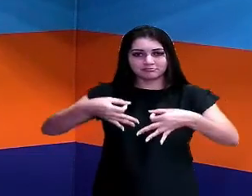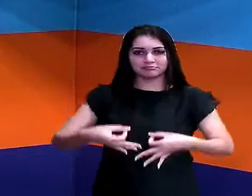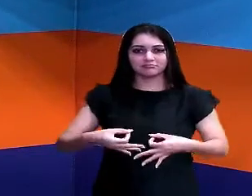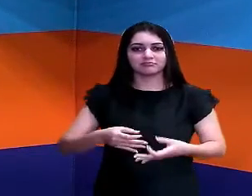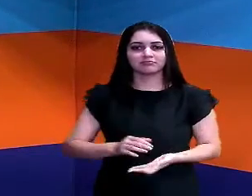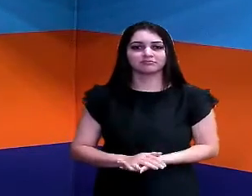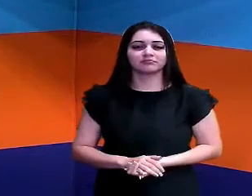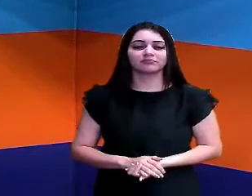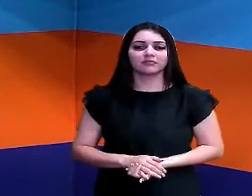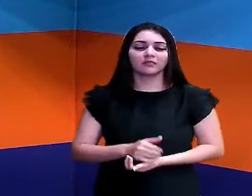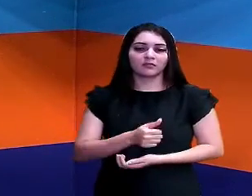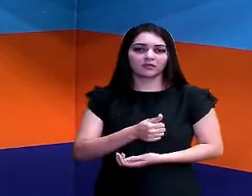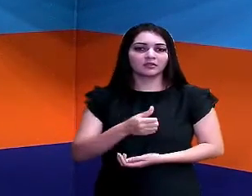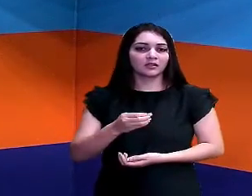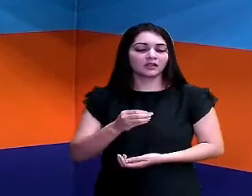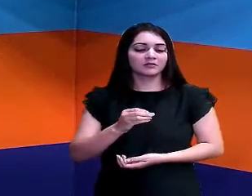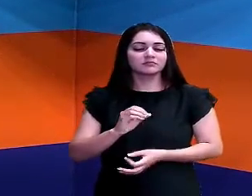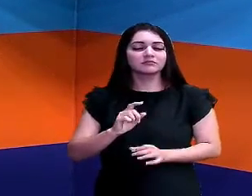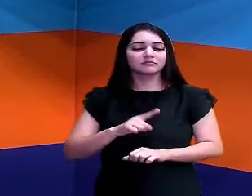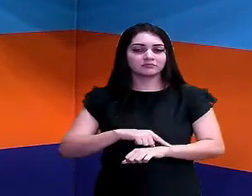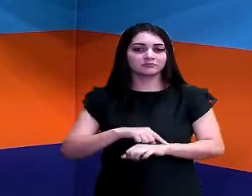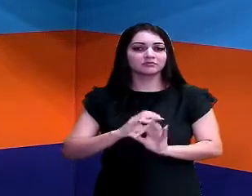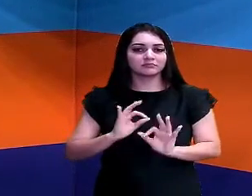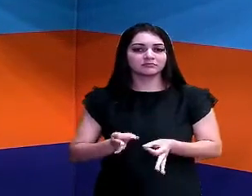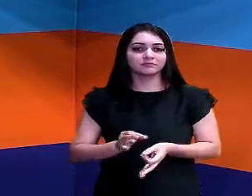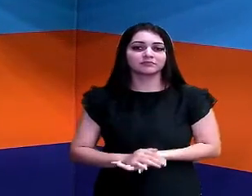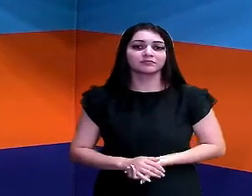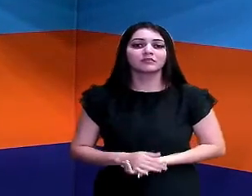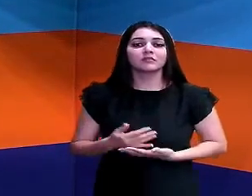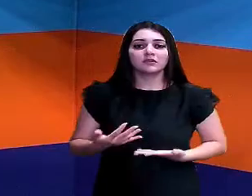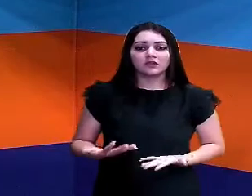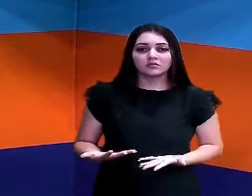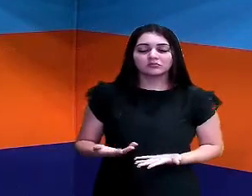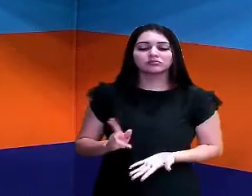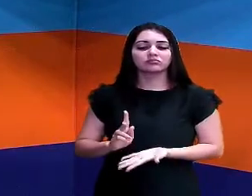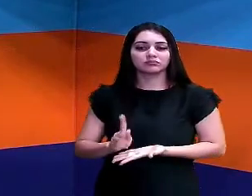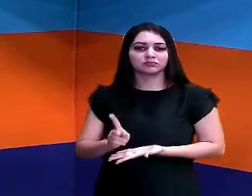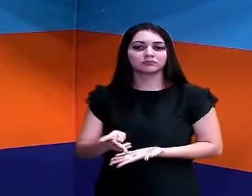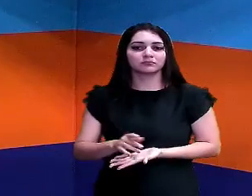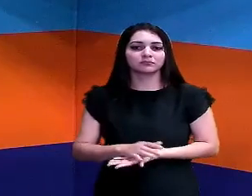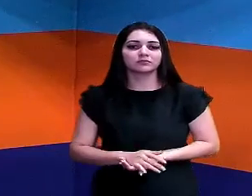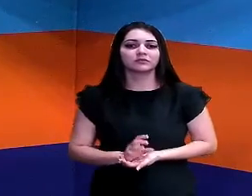tá 10 horas, tá certo? Então, vamos